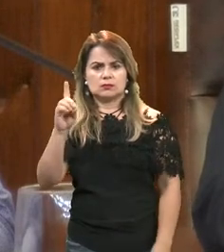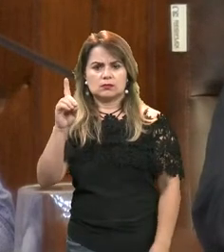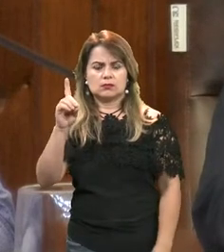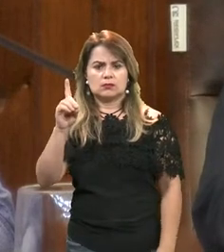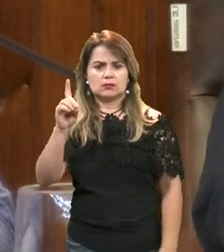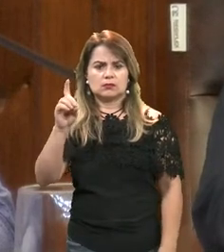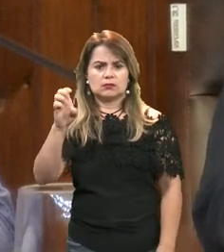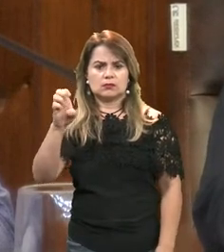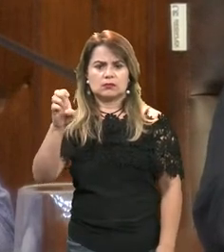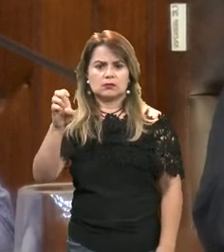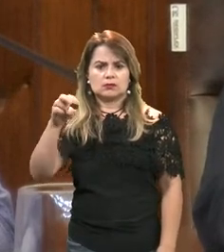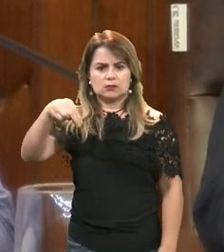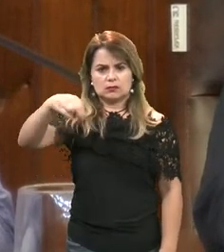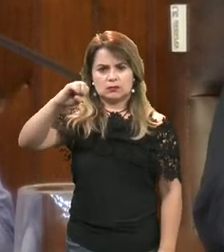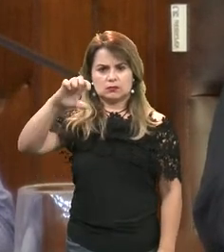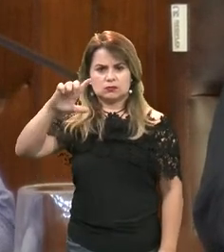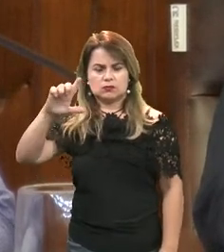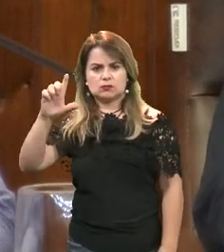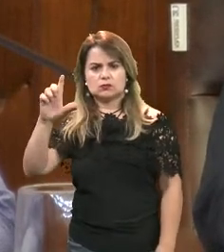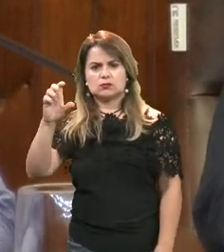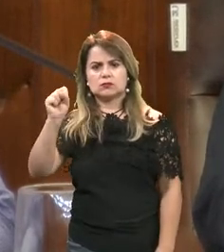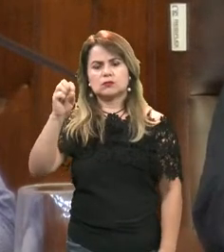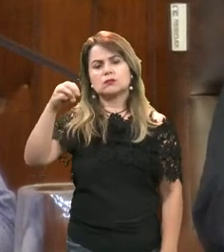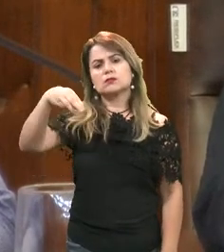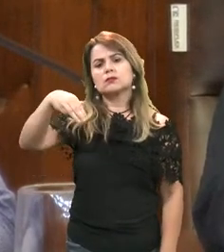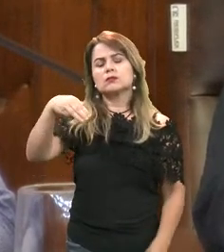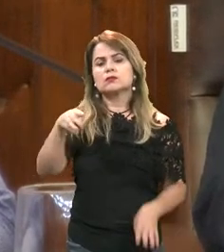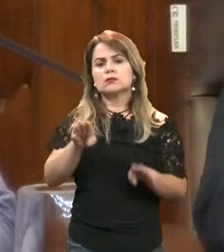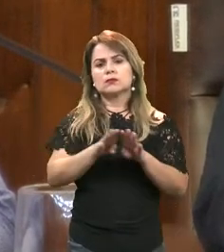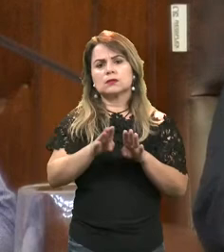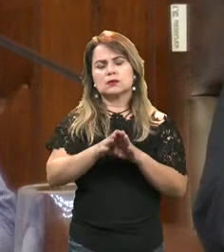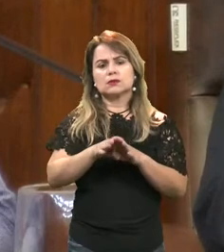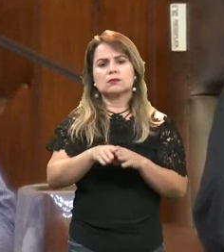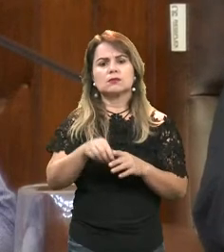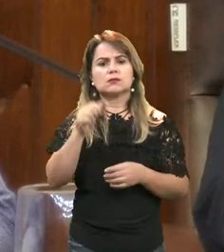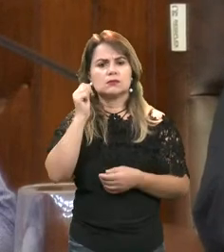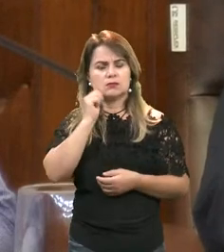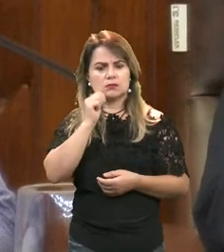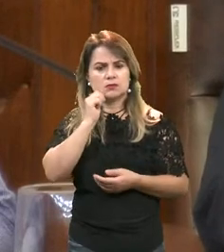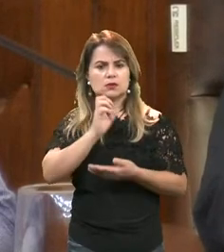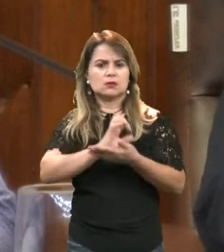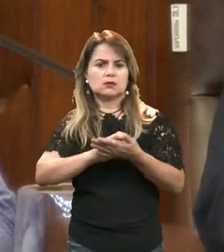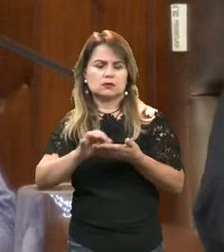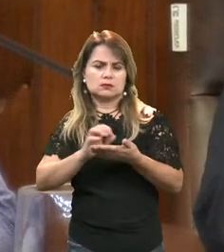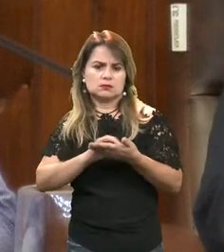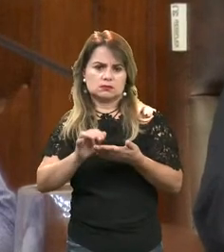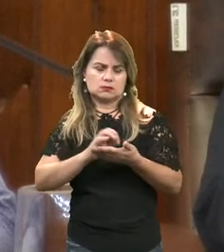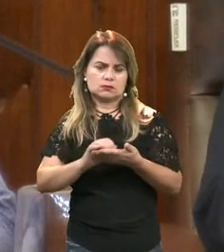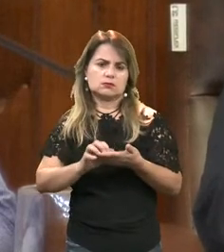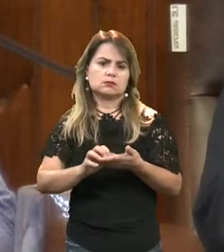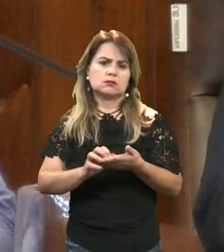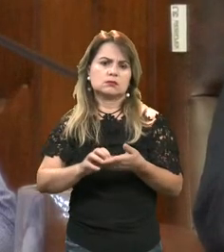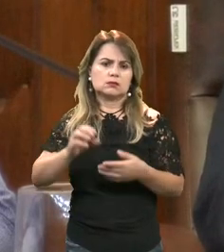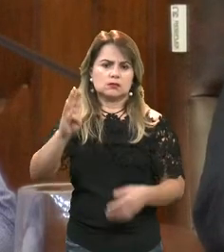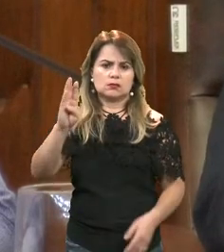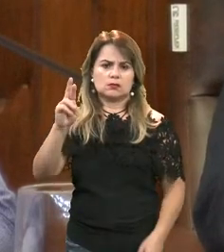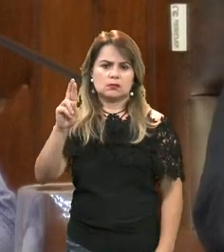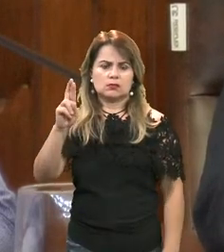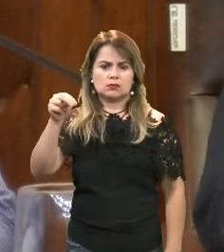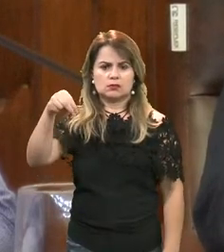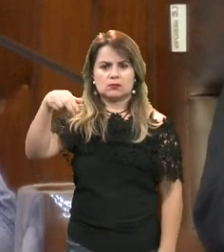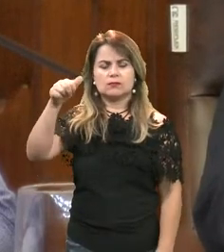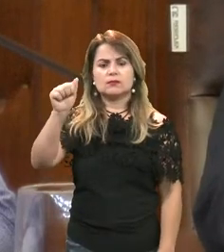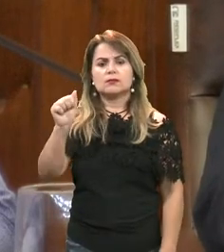secretário, Maiara Rezende Franco Chaves, segundo secretário, Bruna Carolina Montoro Fernandes, primeira